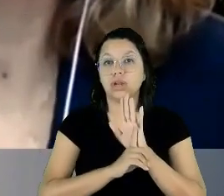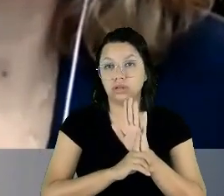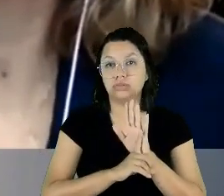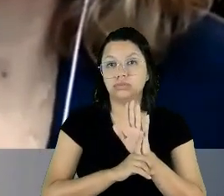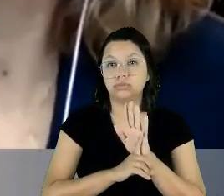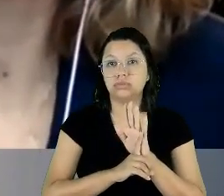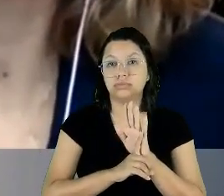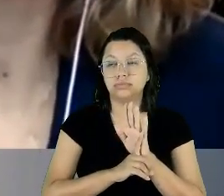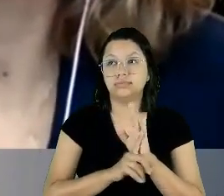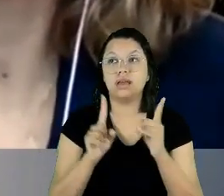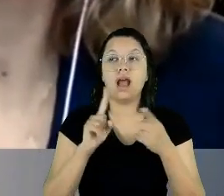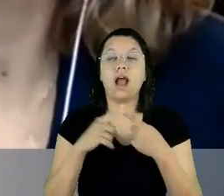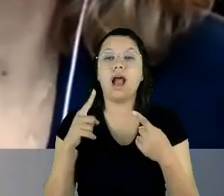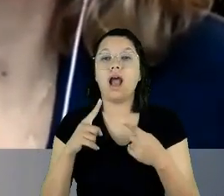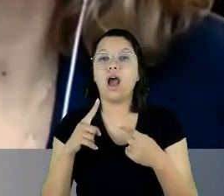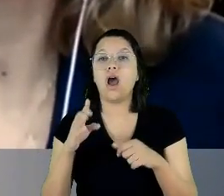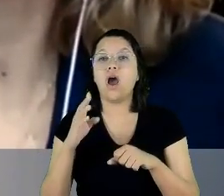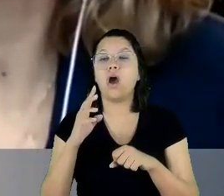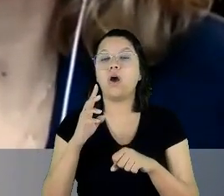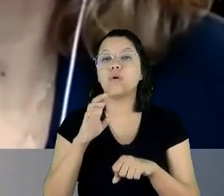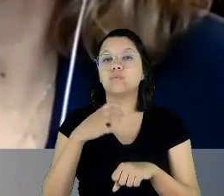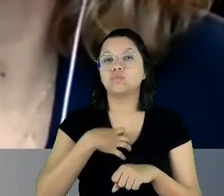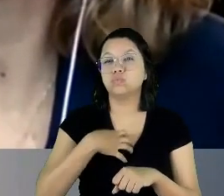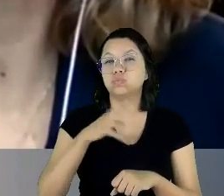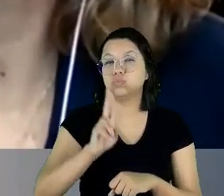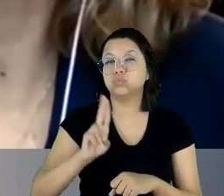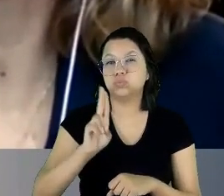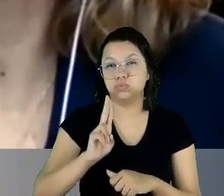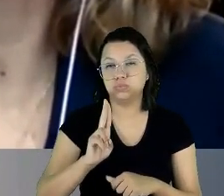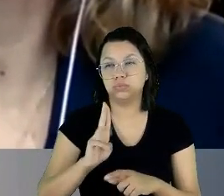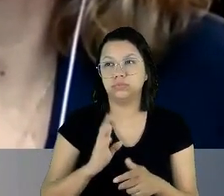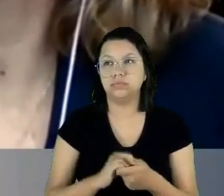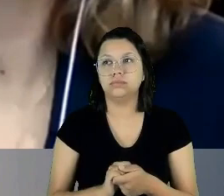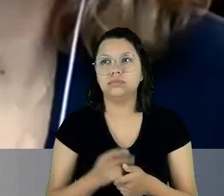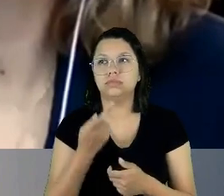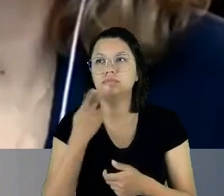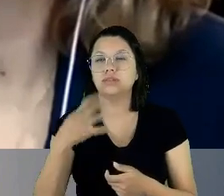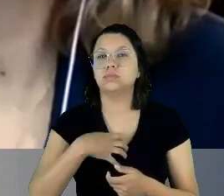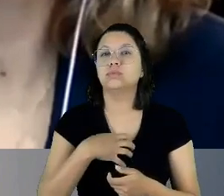substantivo, mas com os métodos jurídicos utilizados. Ela vai dizer que